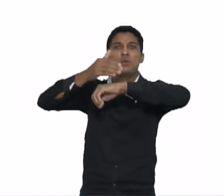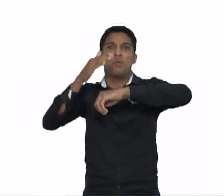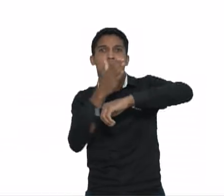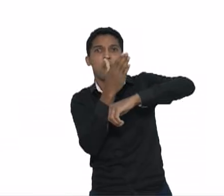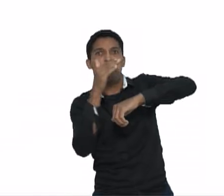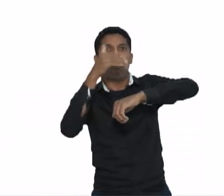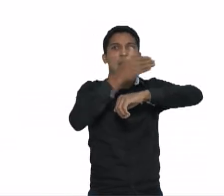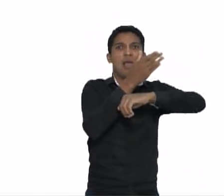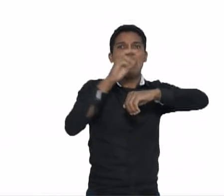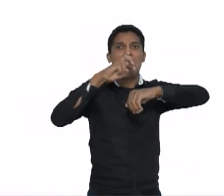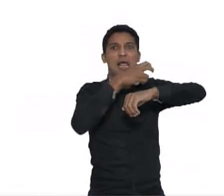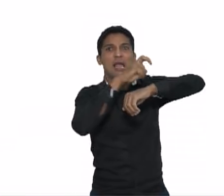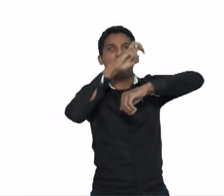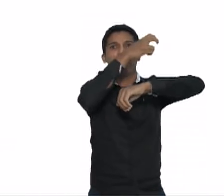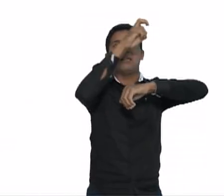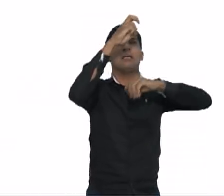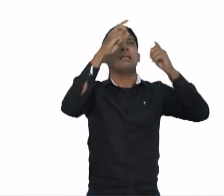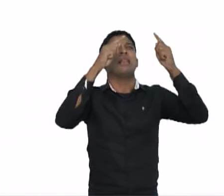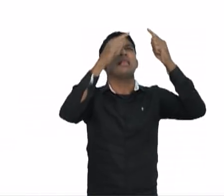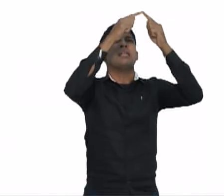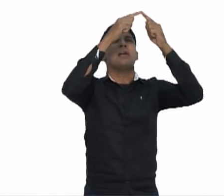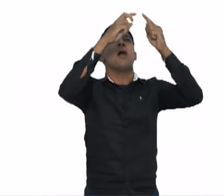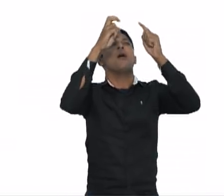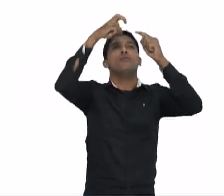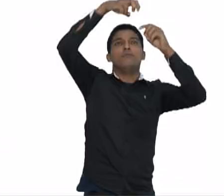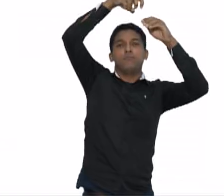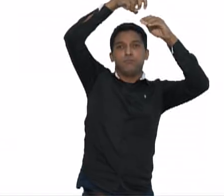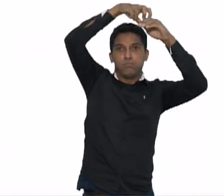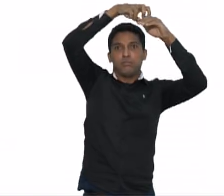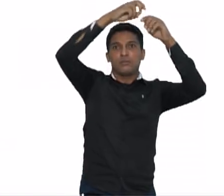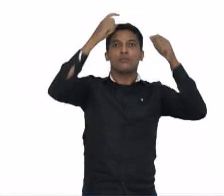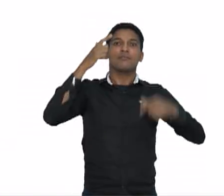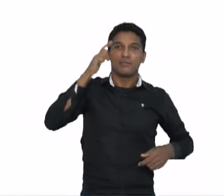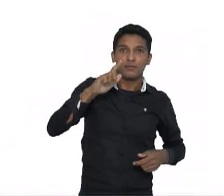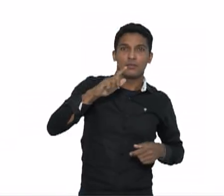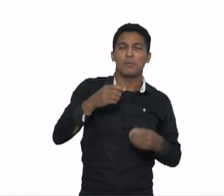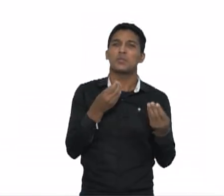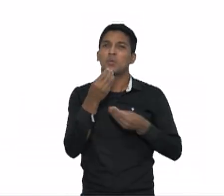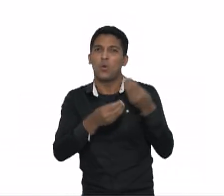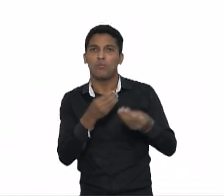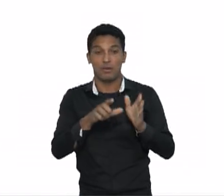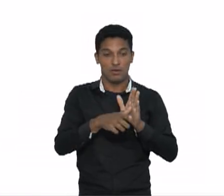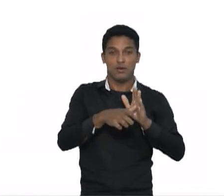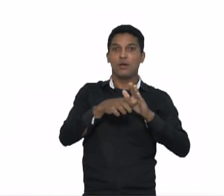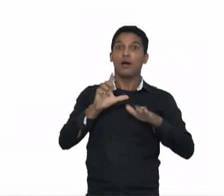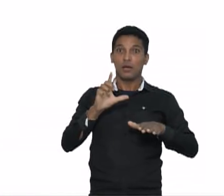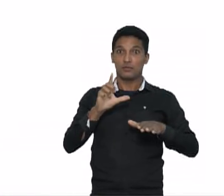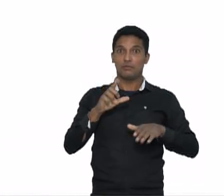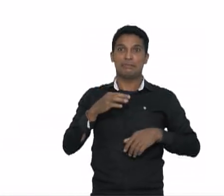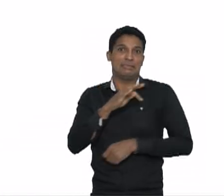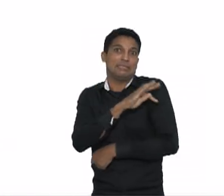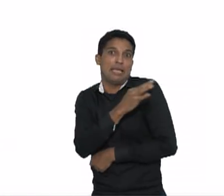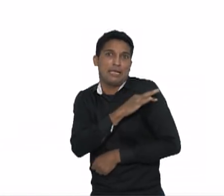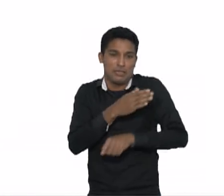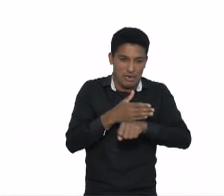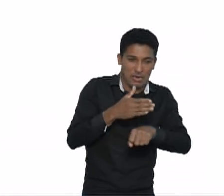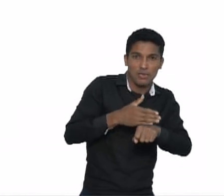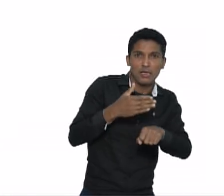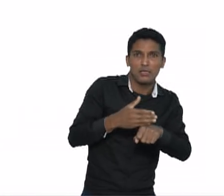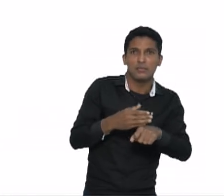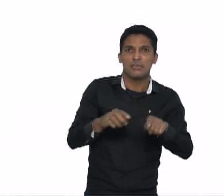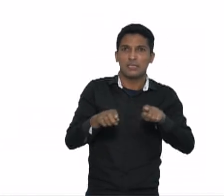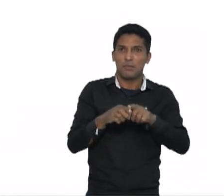cordilheiras. Para conquistar estes feitos, foram desenvolvidas técnicas e equipamentos especiais que